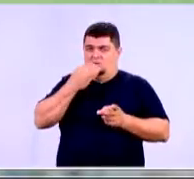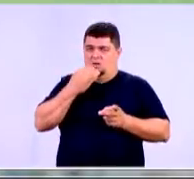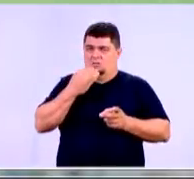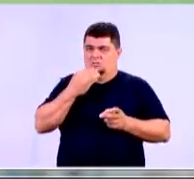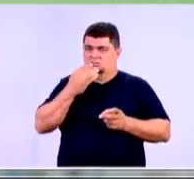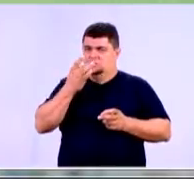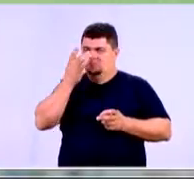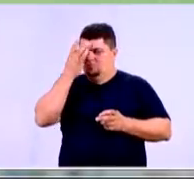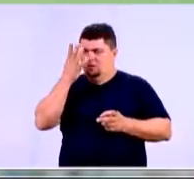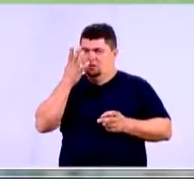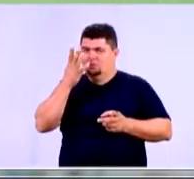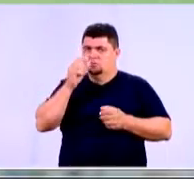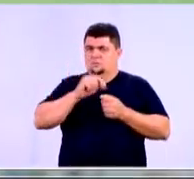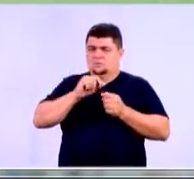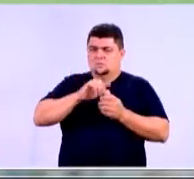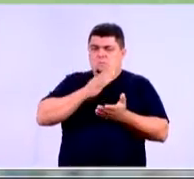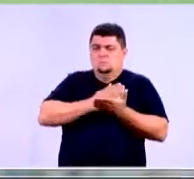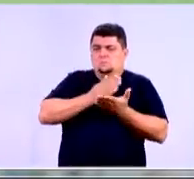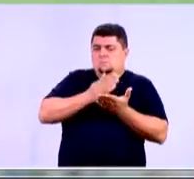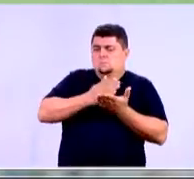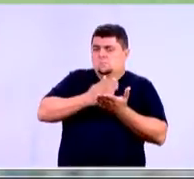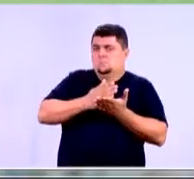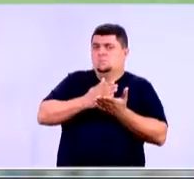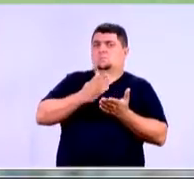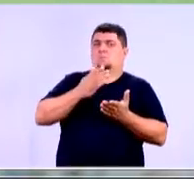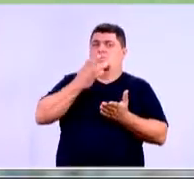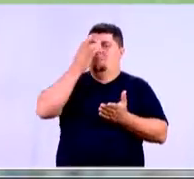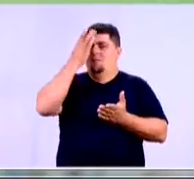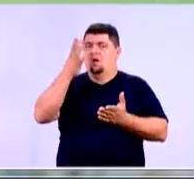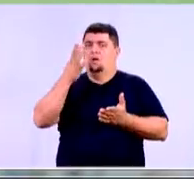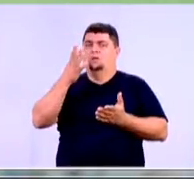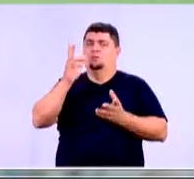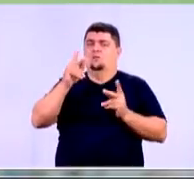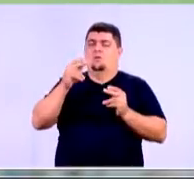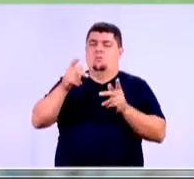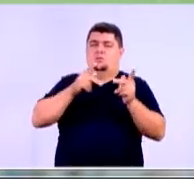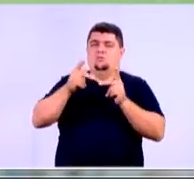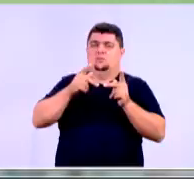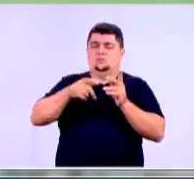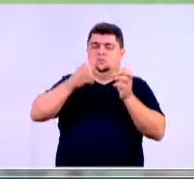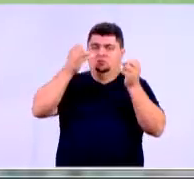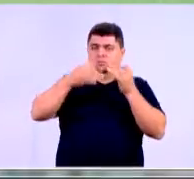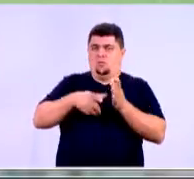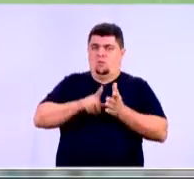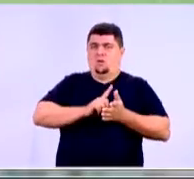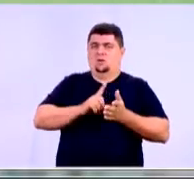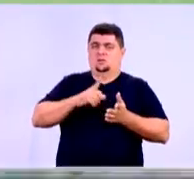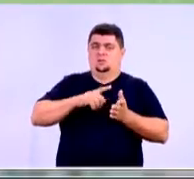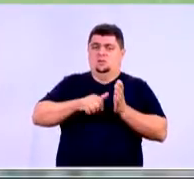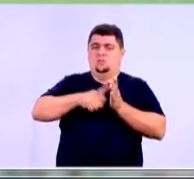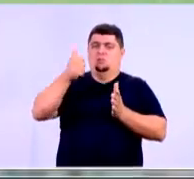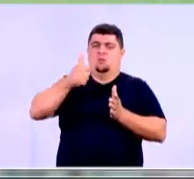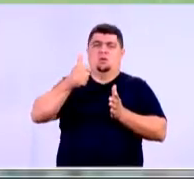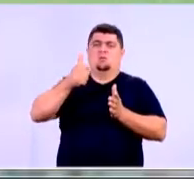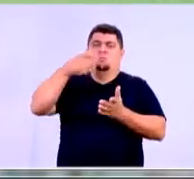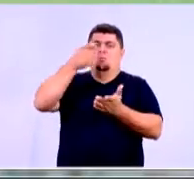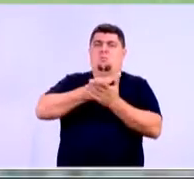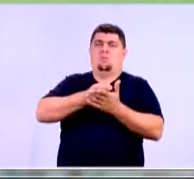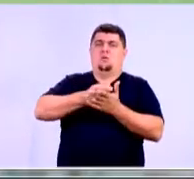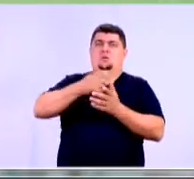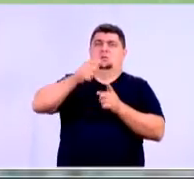interessante eu incentivar um pouco mais o crédito, fazendo como o exemplo que o professor Diego disse mais cedo, primeiro pagamento daqui a 90